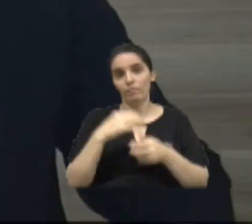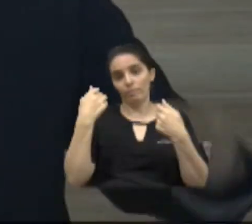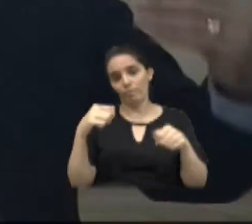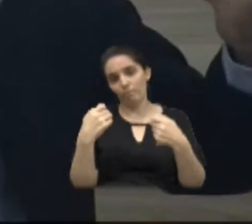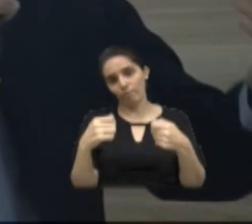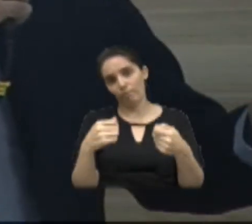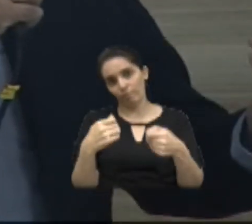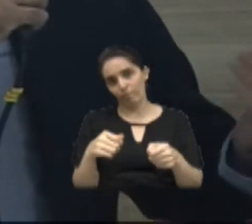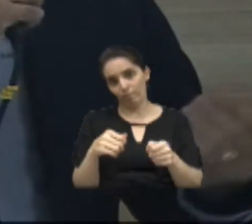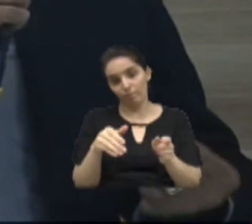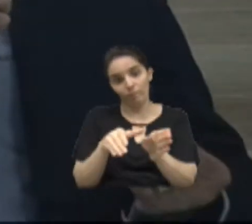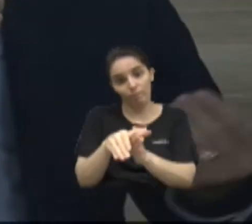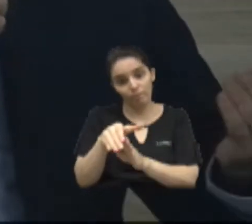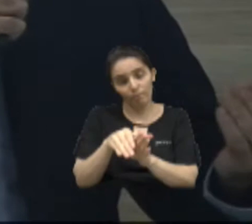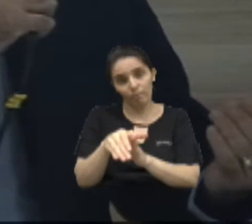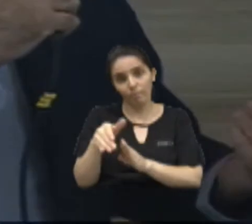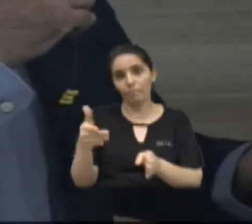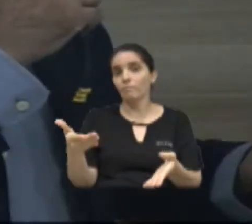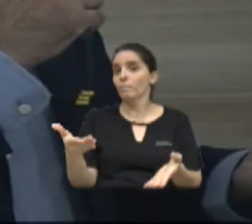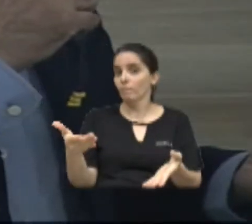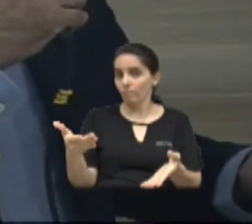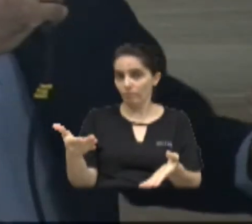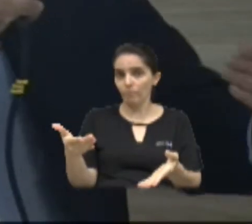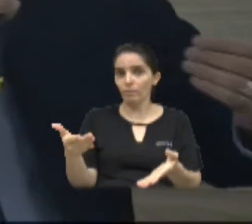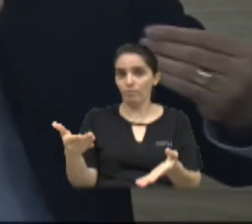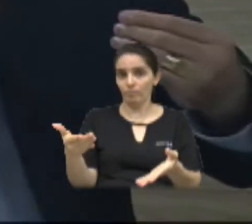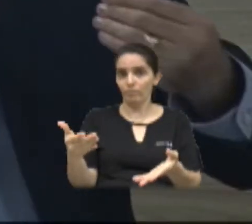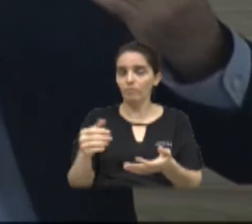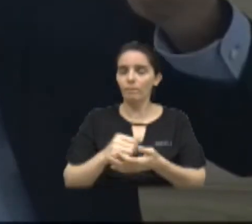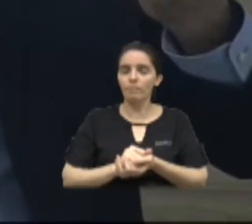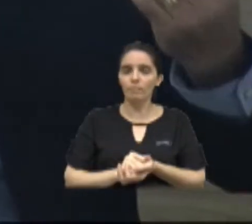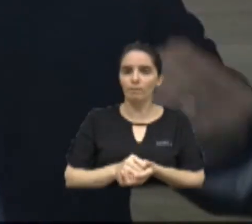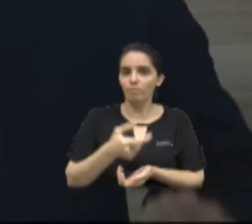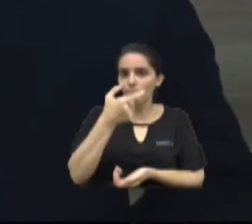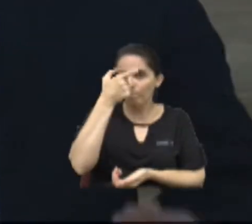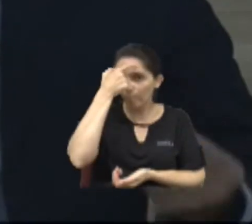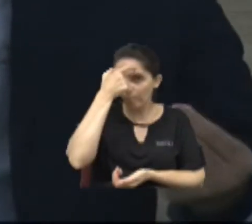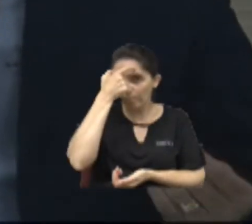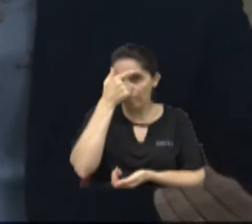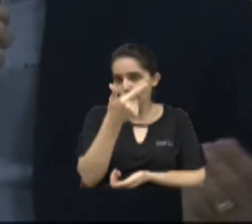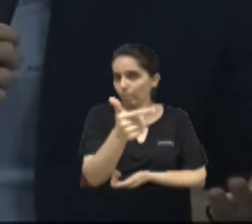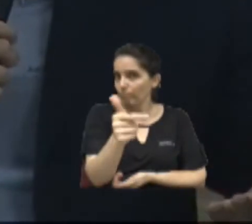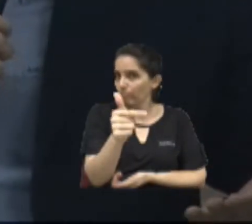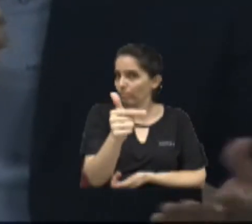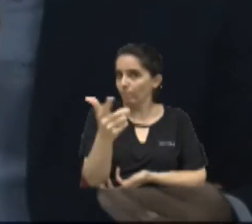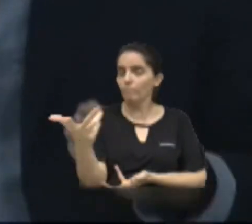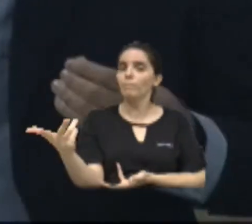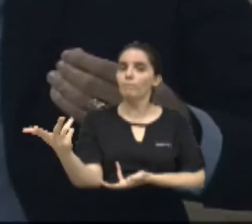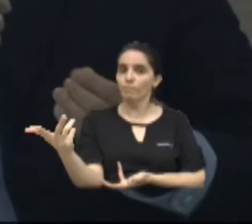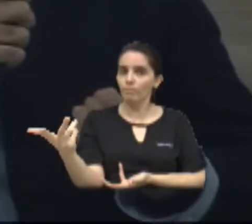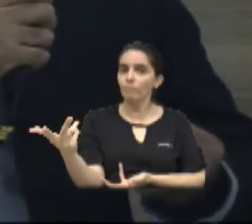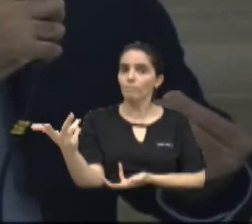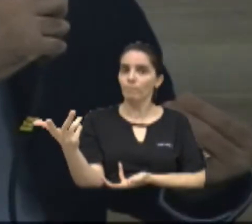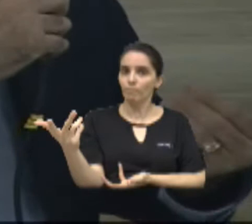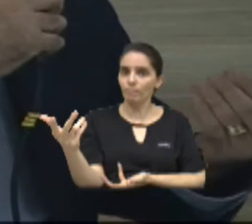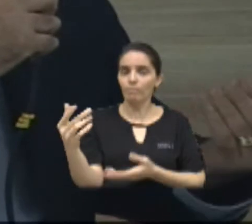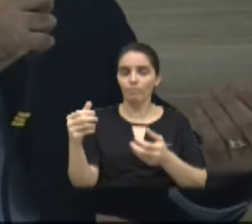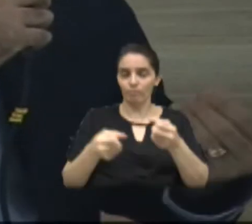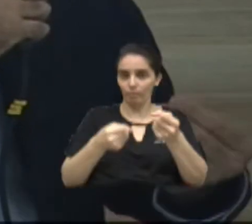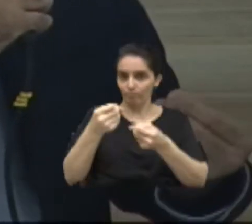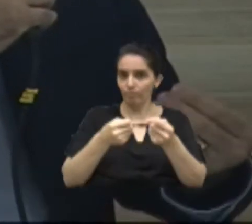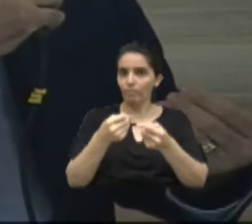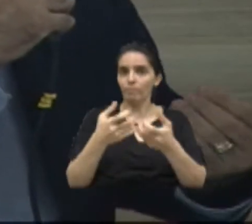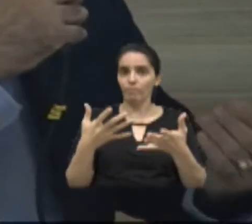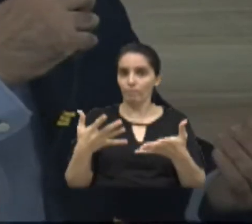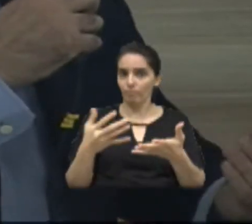que, além da falta de investimento, também está faltando a conscientização, talvez, até dos motoristas no